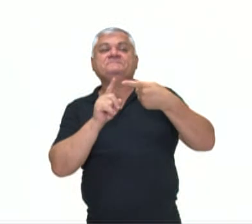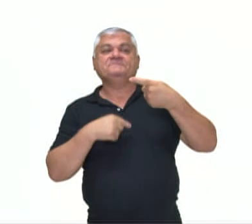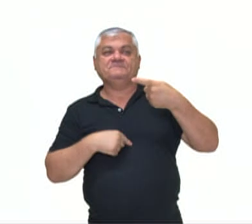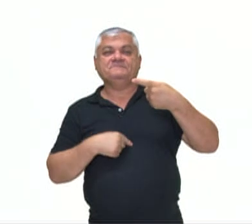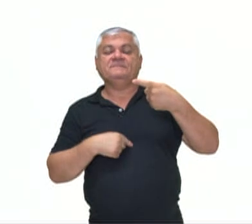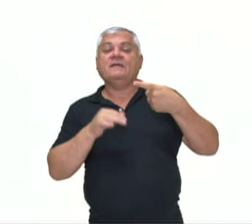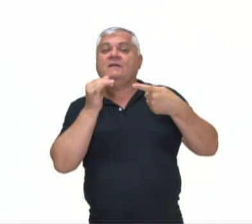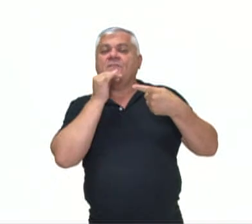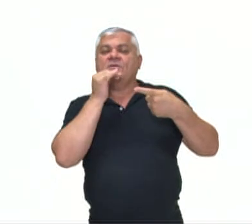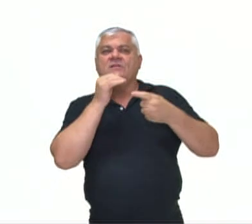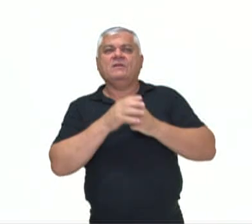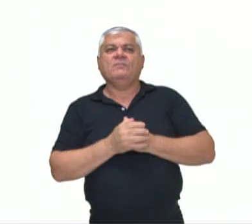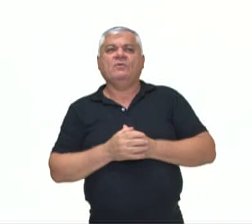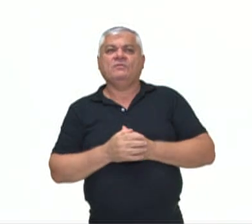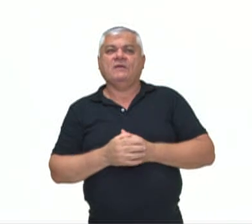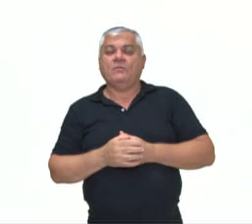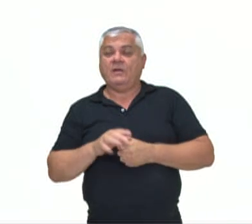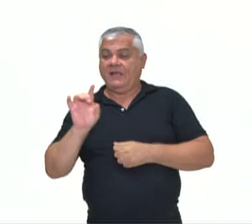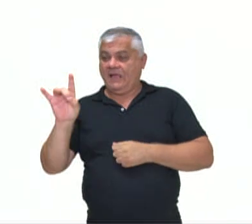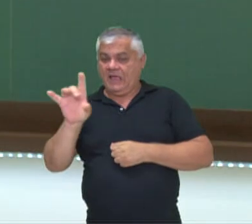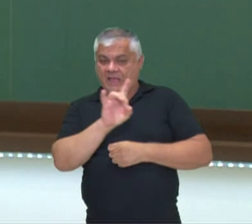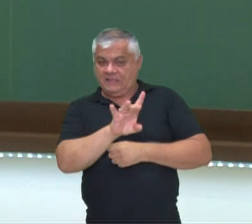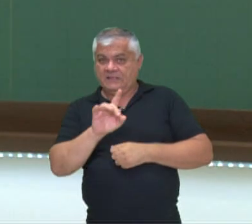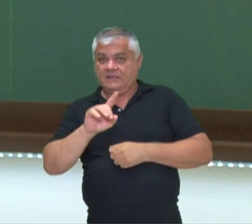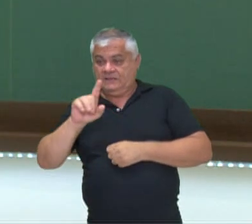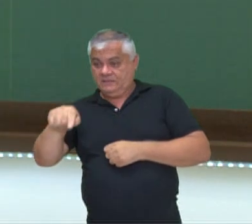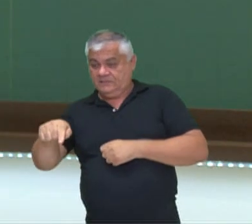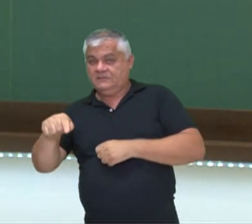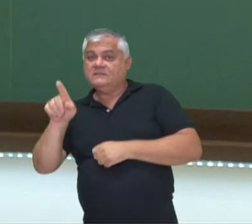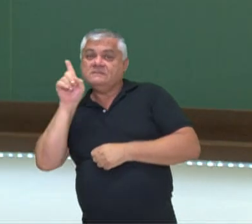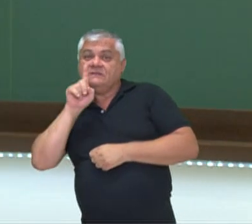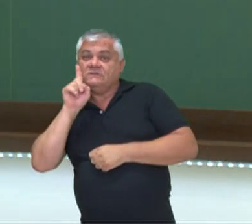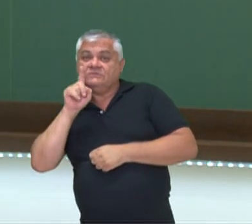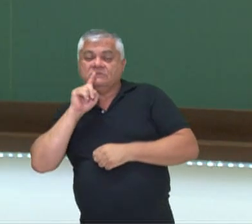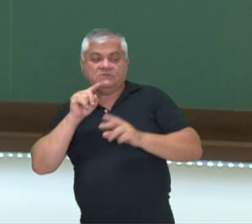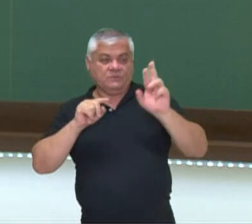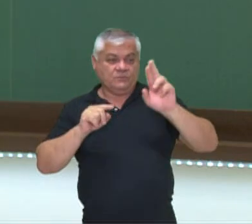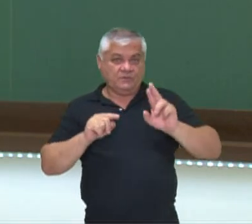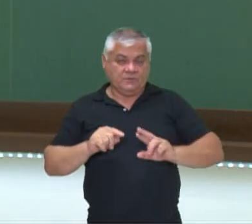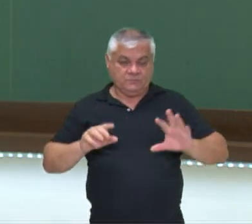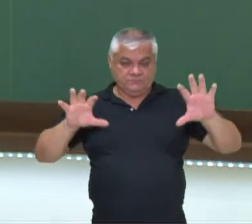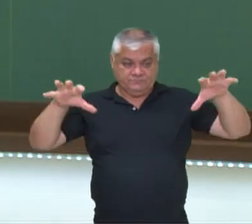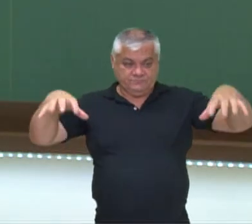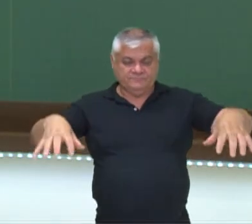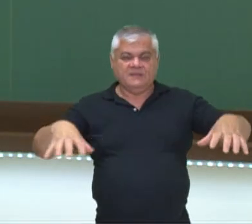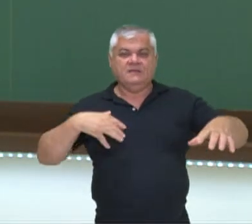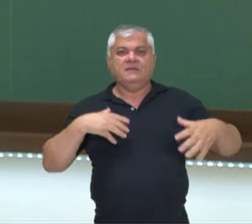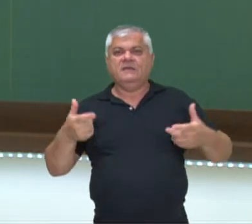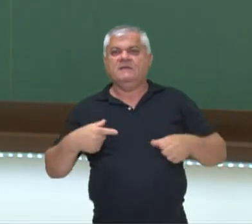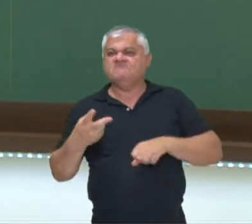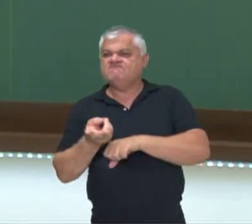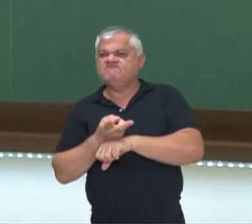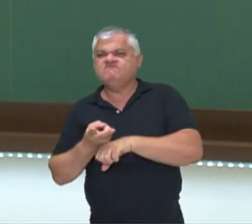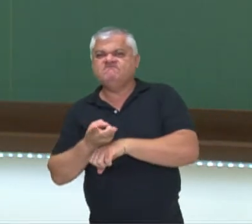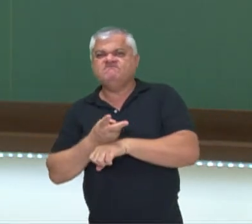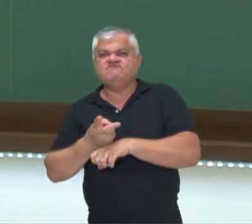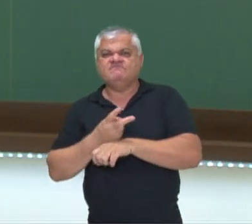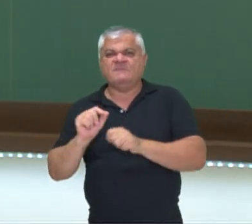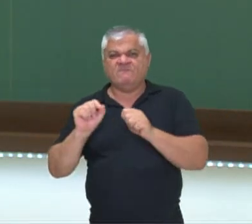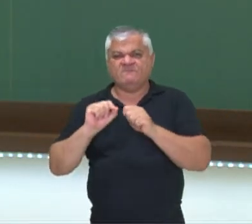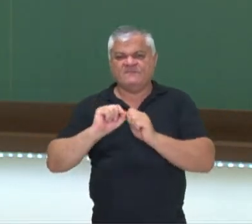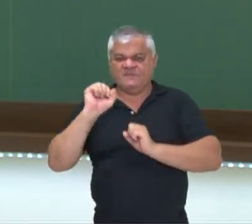corrida armamentista. Cada um, tanto Estados Unidos quanto União Soviética, correram atrás de